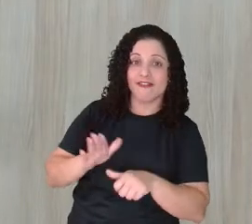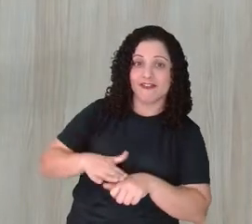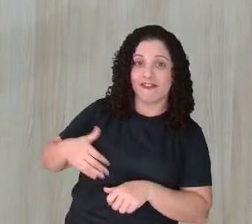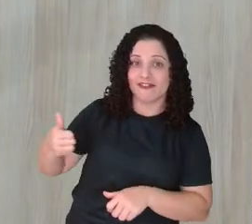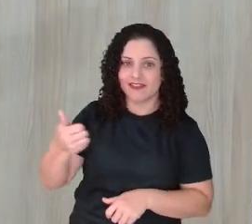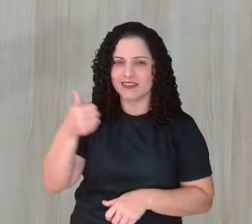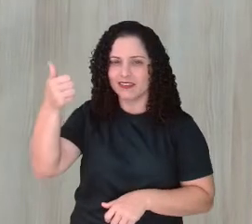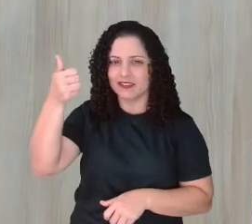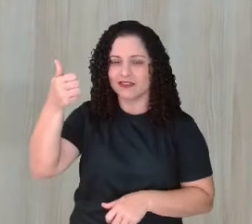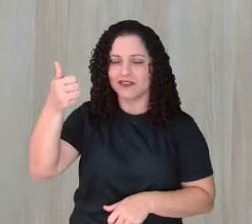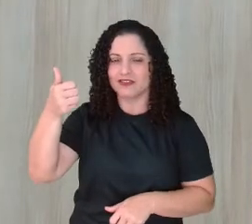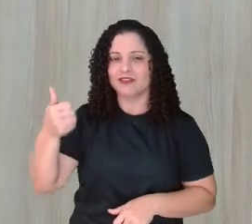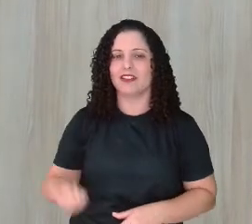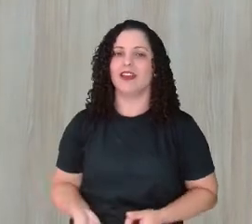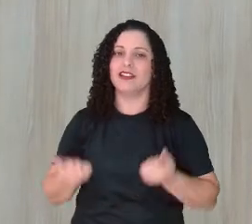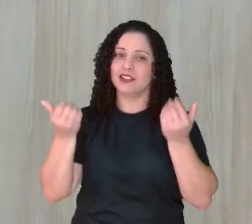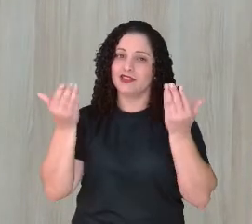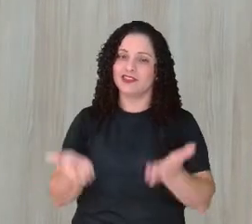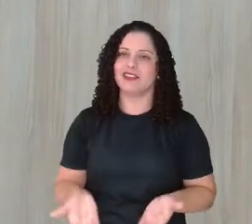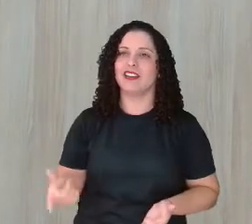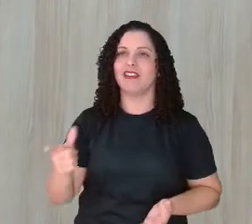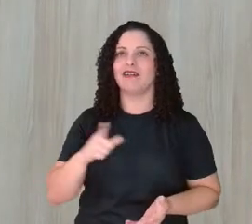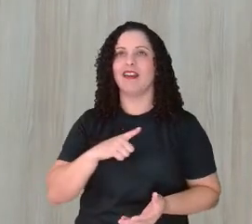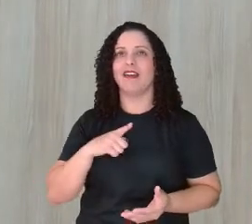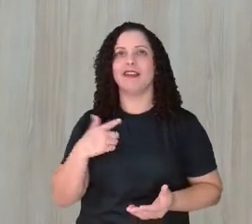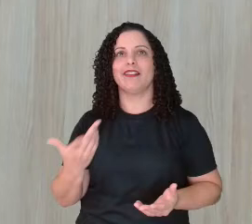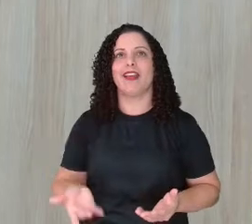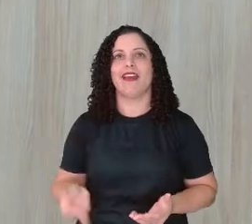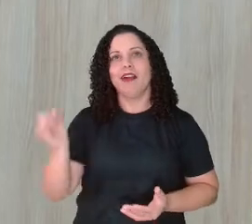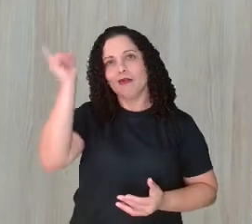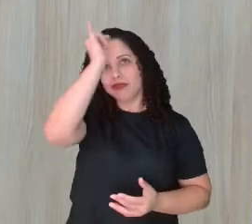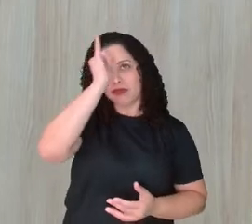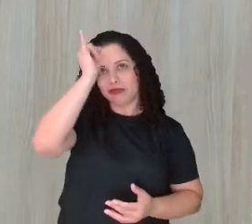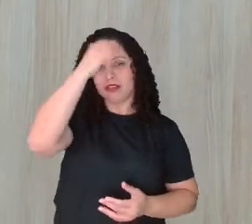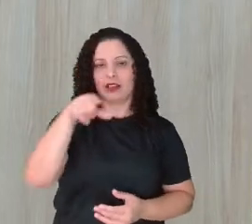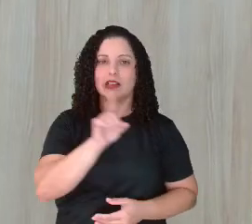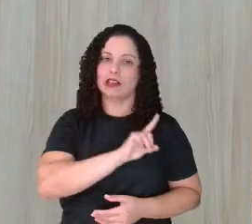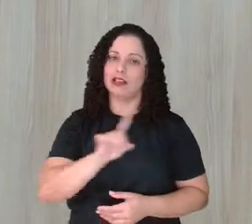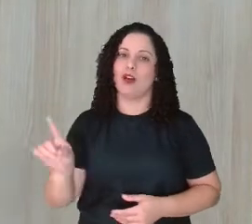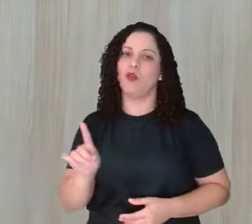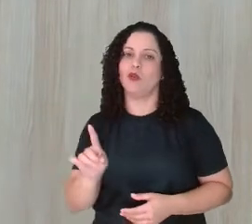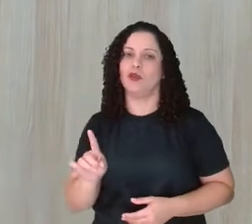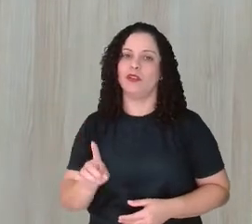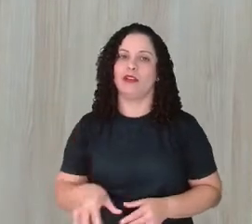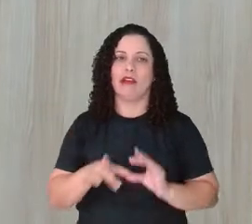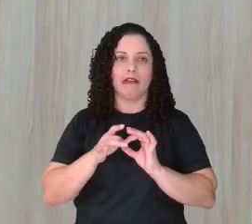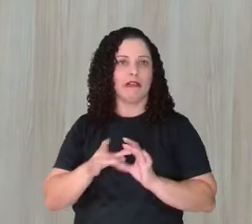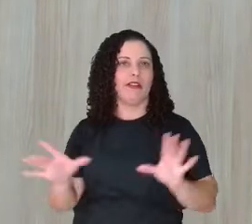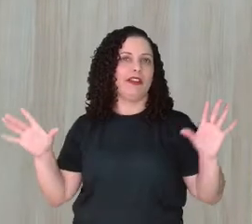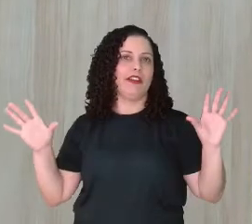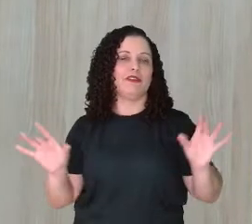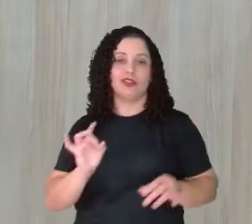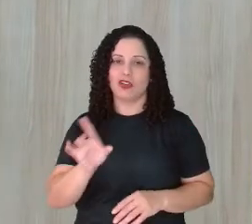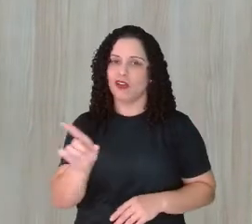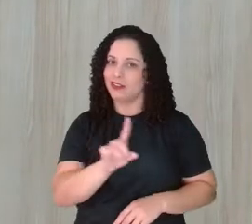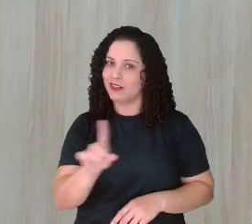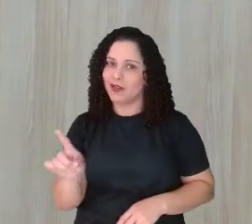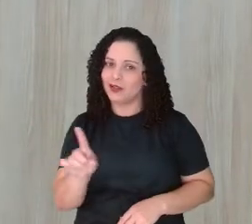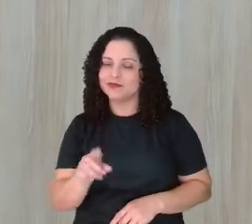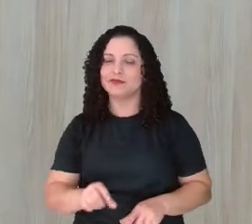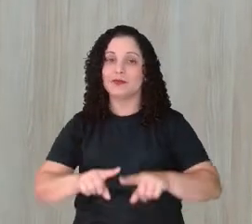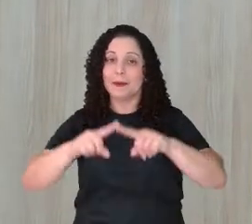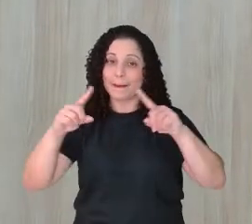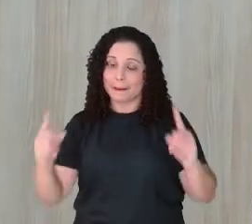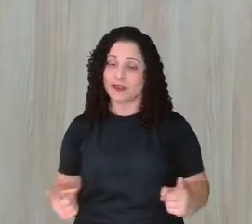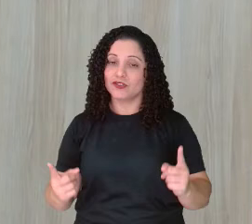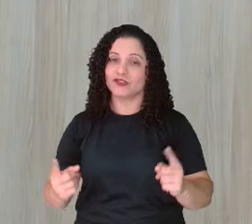para que você também não vá, né, na onda, né, deixa a vida me levar. Não, deixa a vida me levar somente na música.